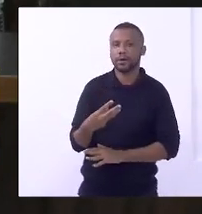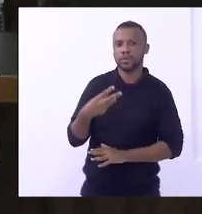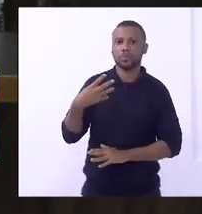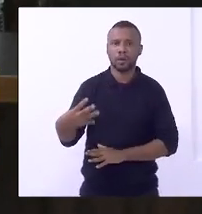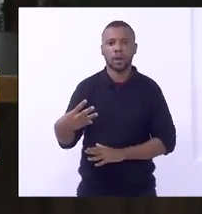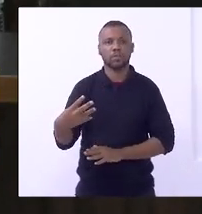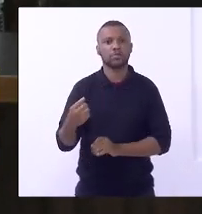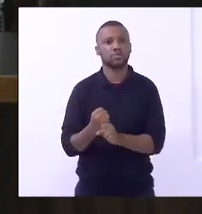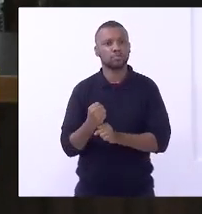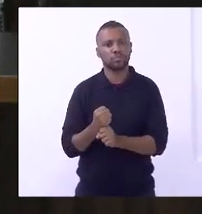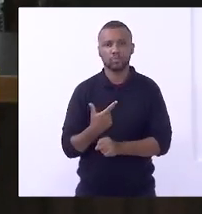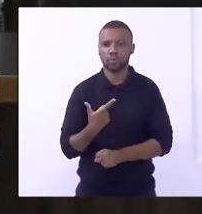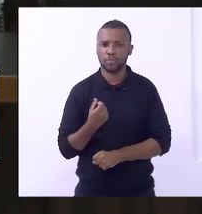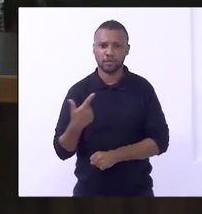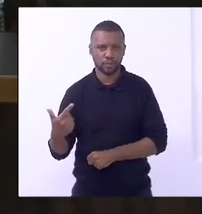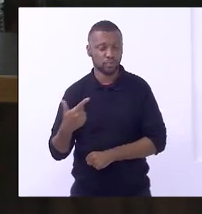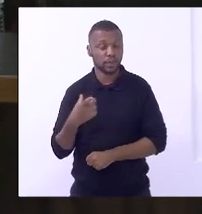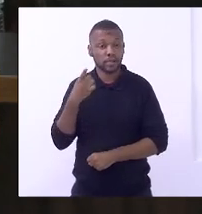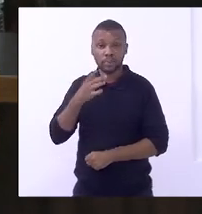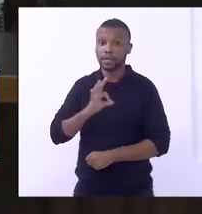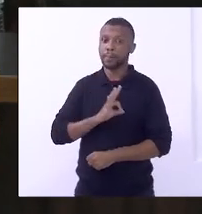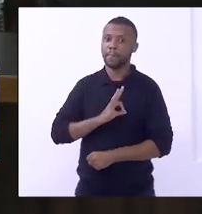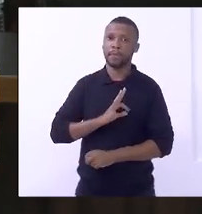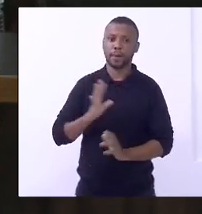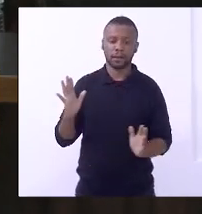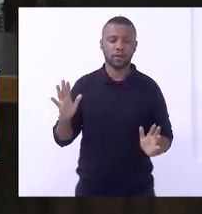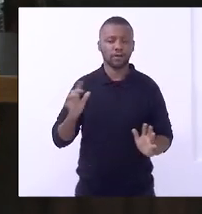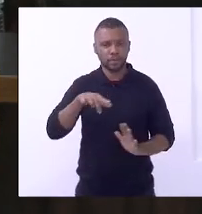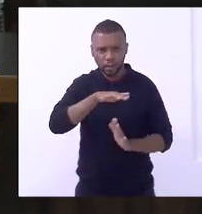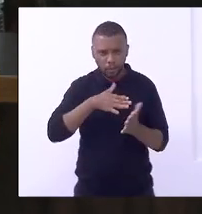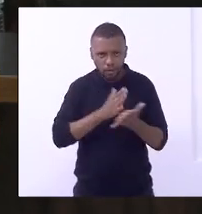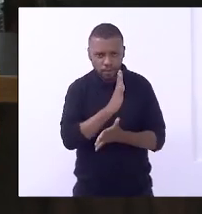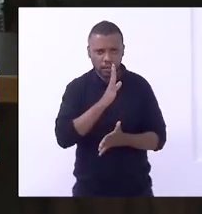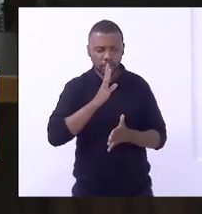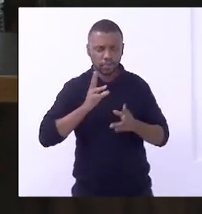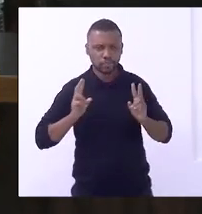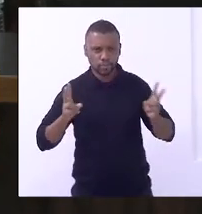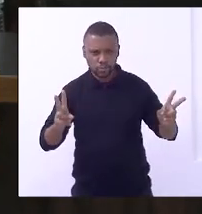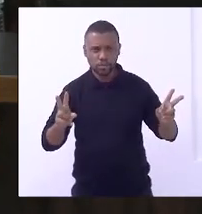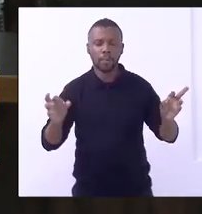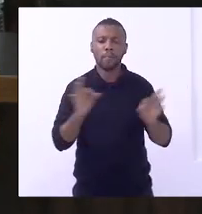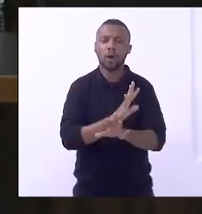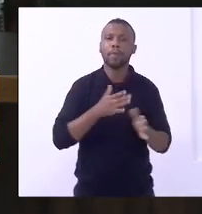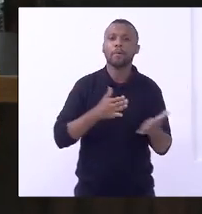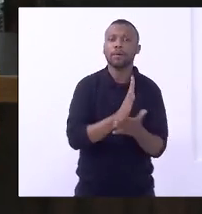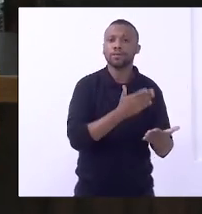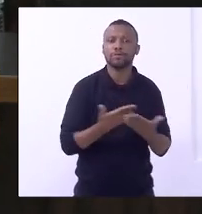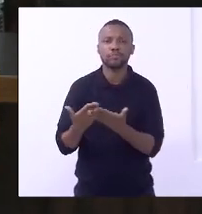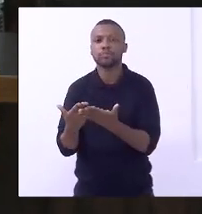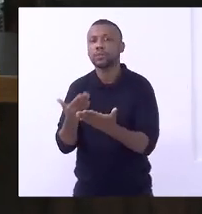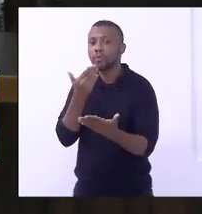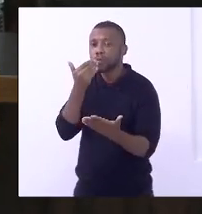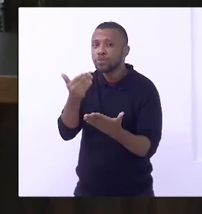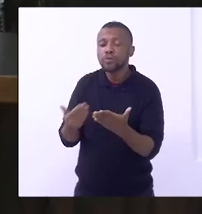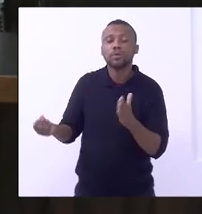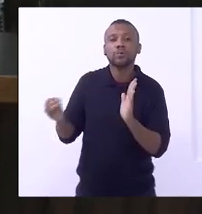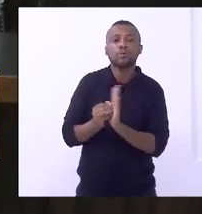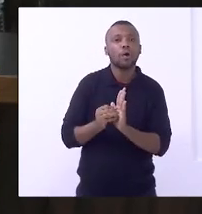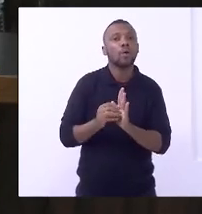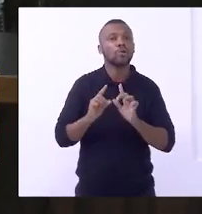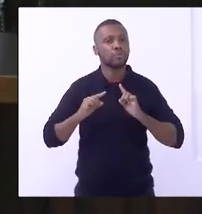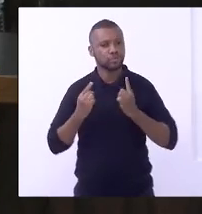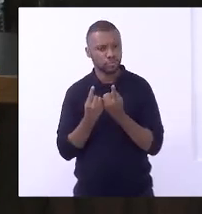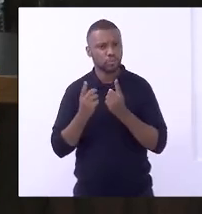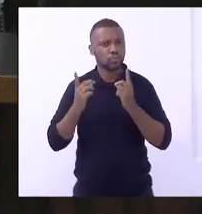22, da deputada Marta Rocha. Senhores que aprovam, permaneçam como estão. Aprovado. Há sobre a mesa inclusão na ordem do dia do projeto